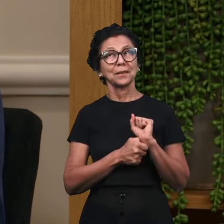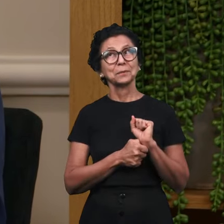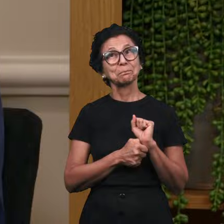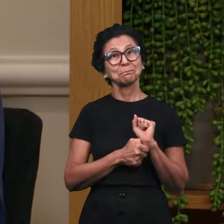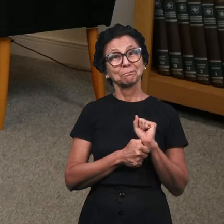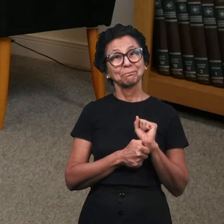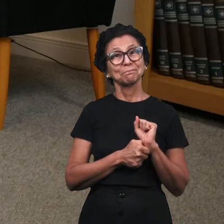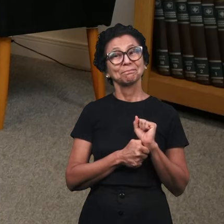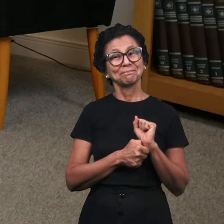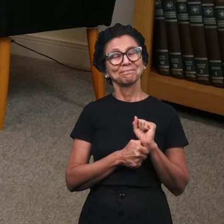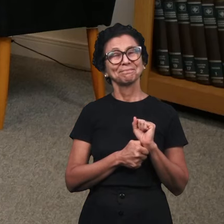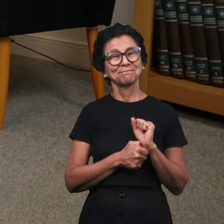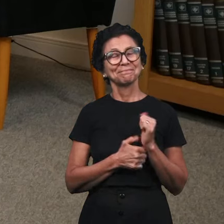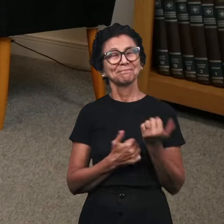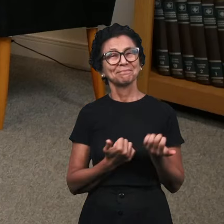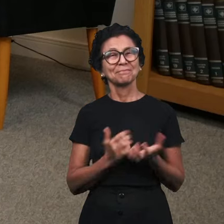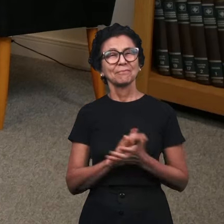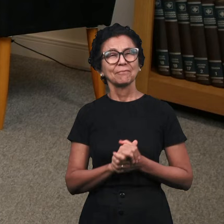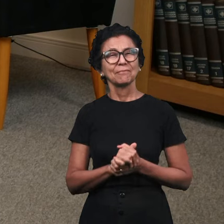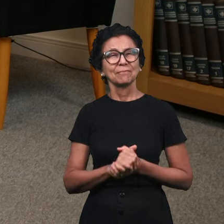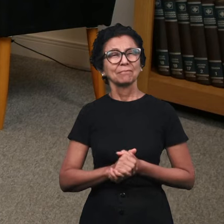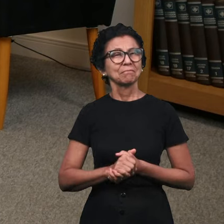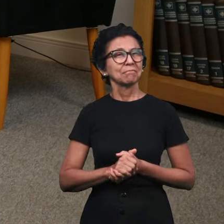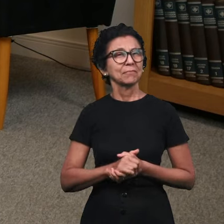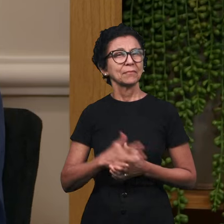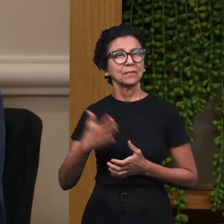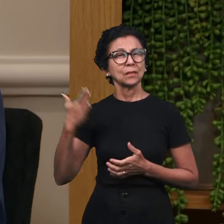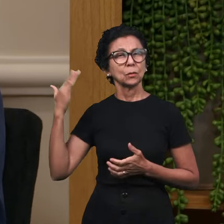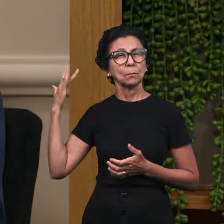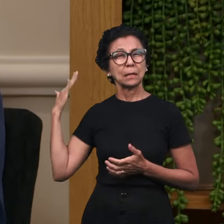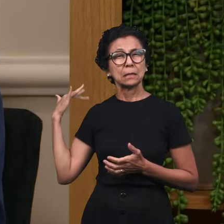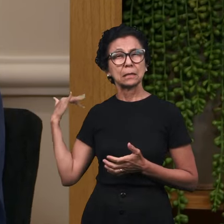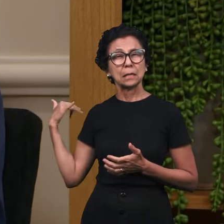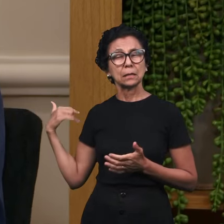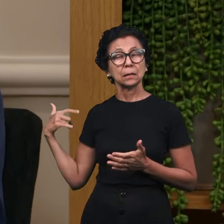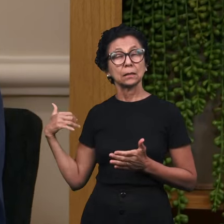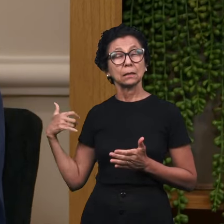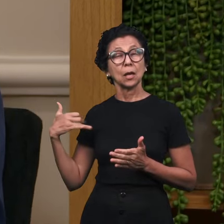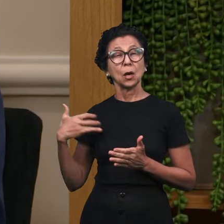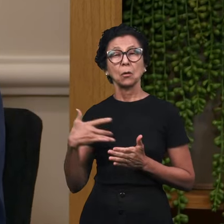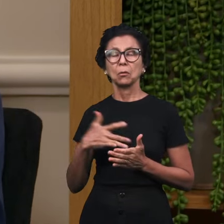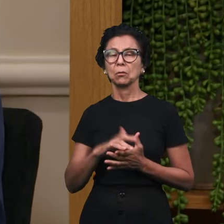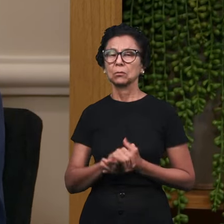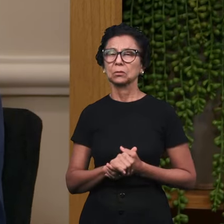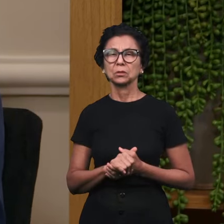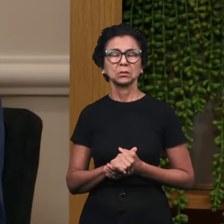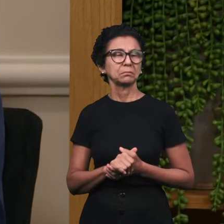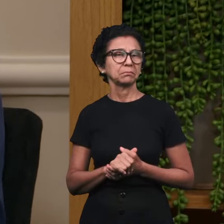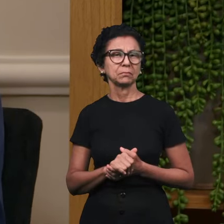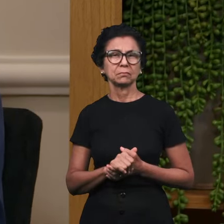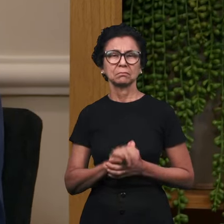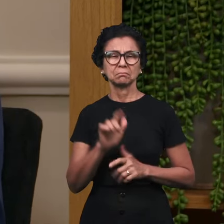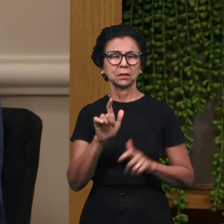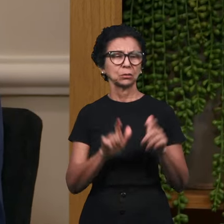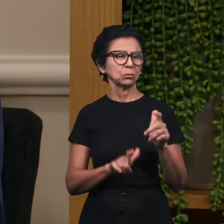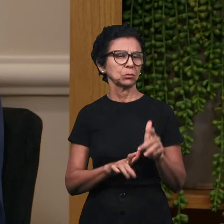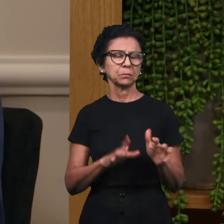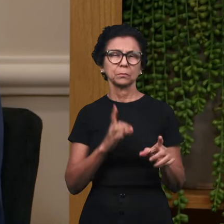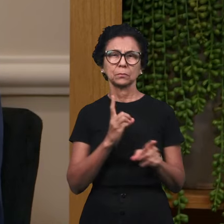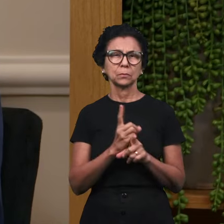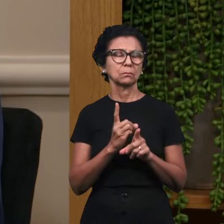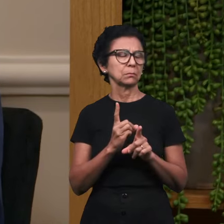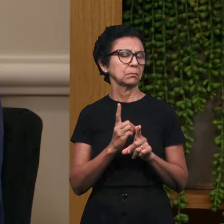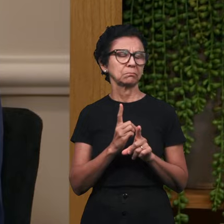misteriosas, né? Misteriosas. Até hoje ninguém conseguiu decifrar, né?